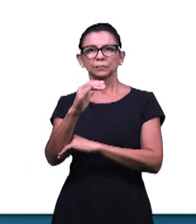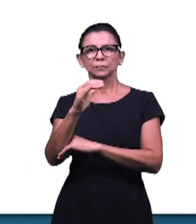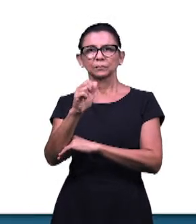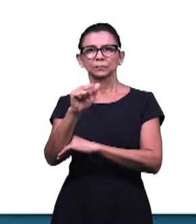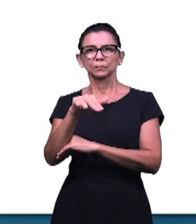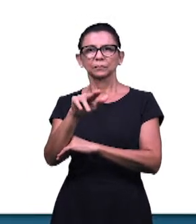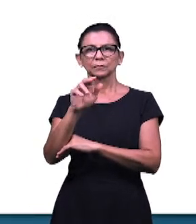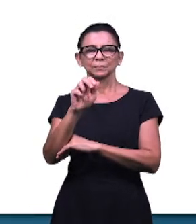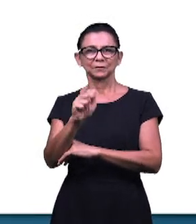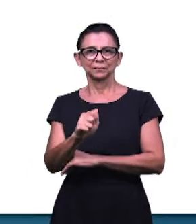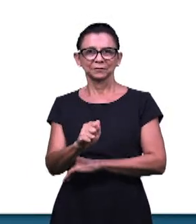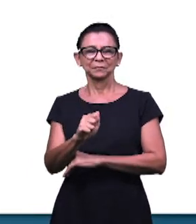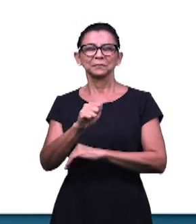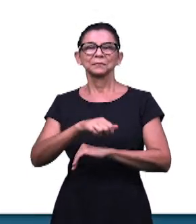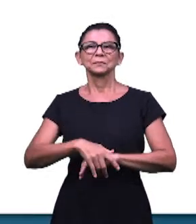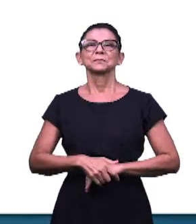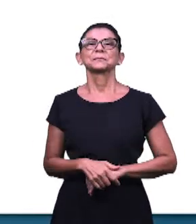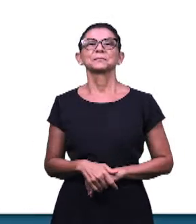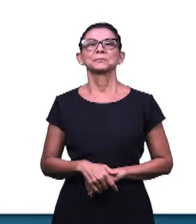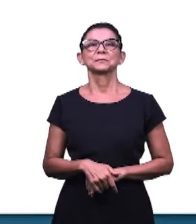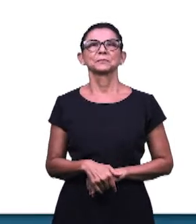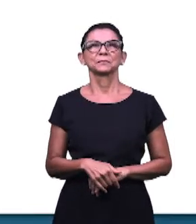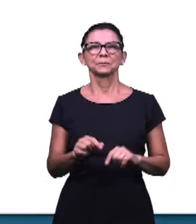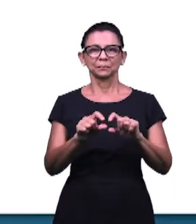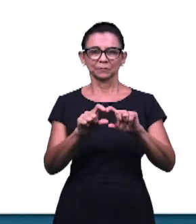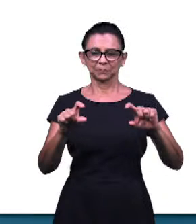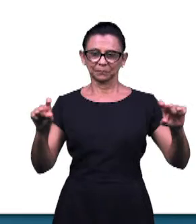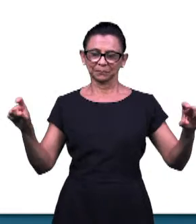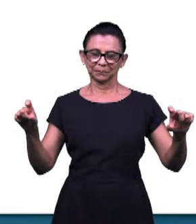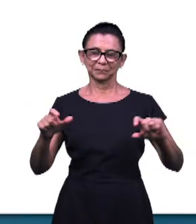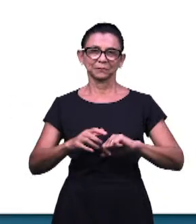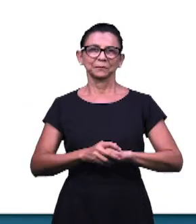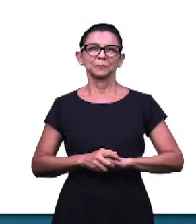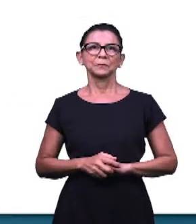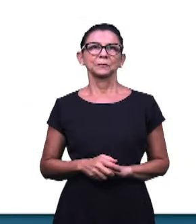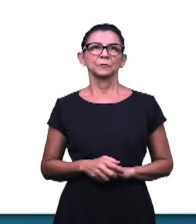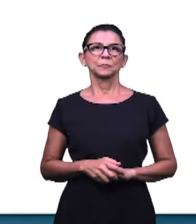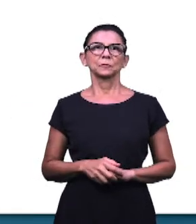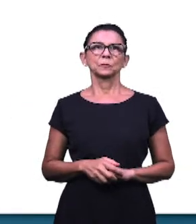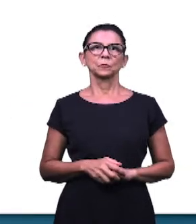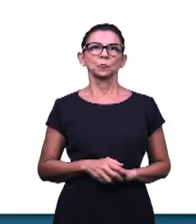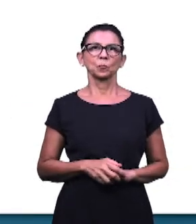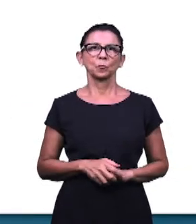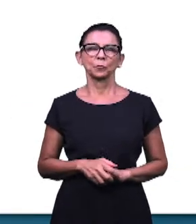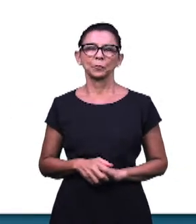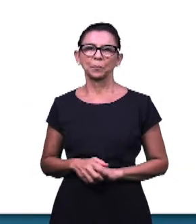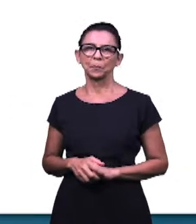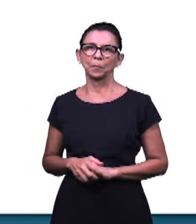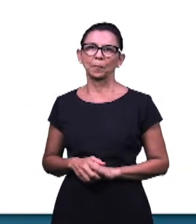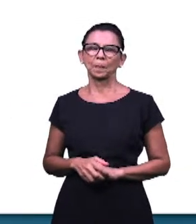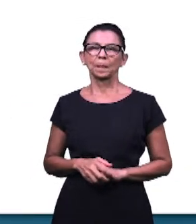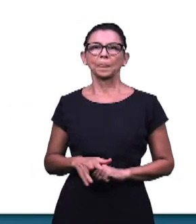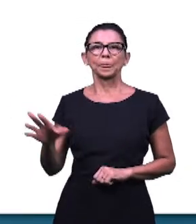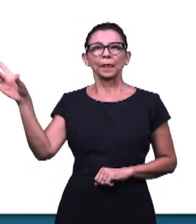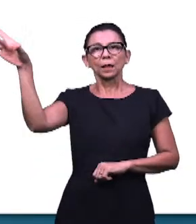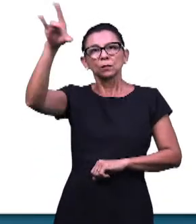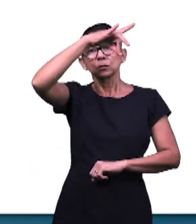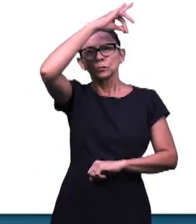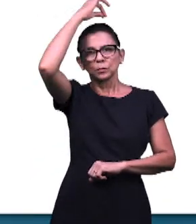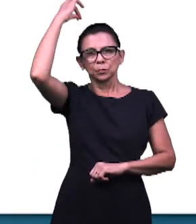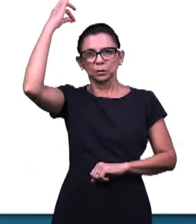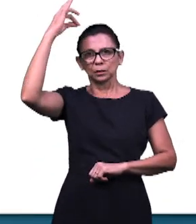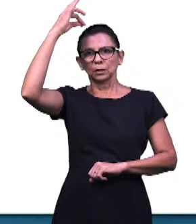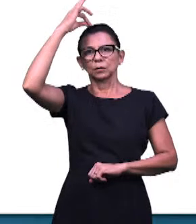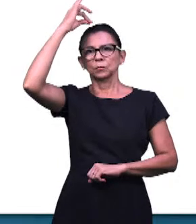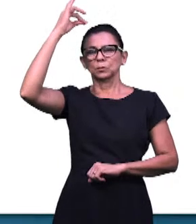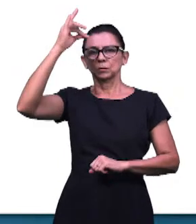algo maravilhoso sobre essa segunda pergunta, e ela escreveu dizendo assim: após nos submetermos ao Espírito